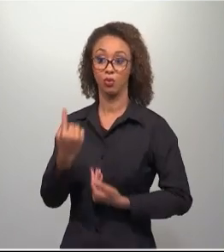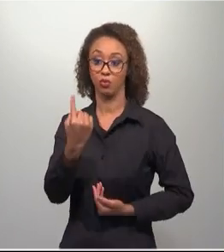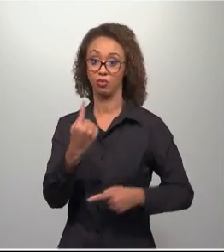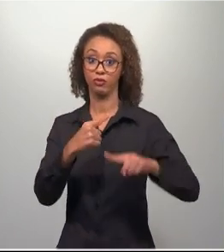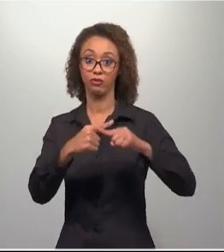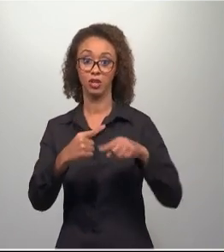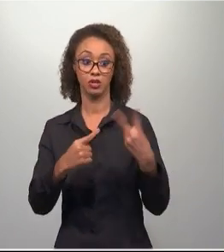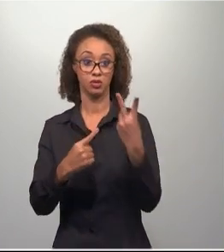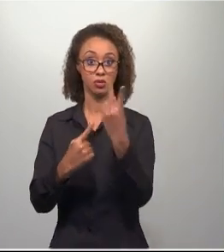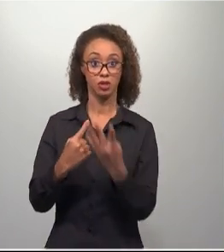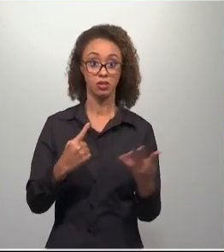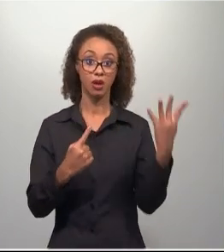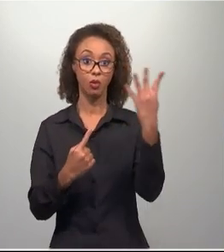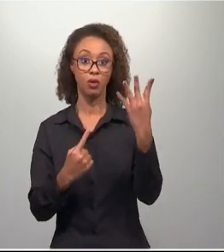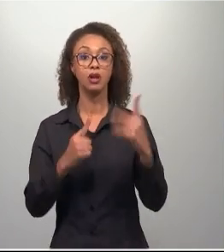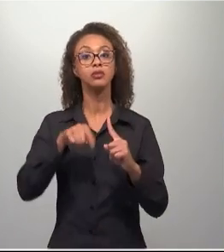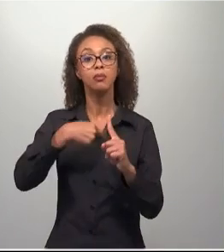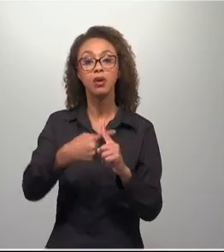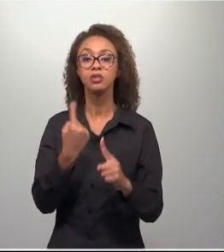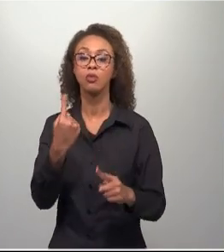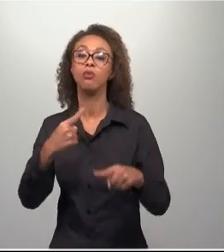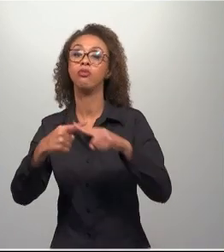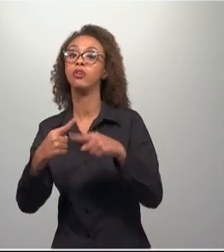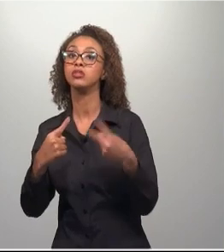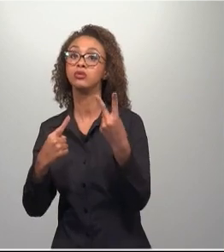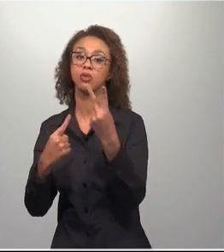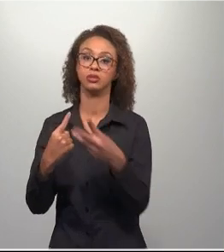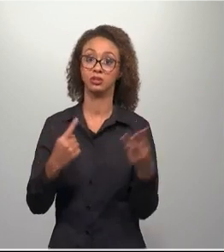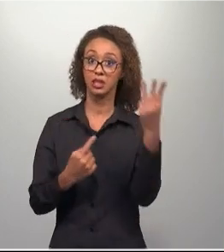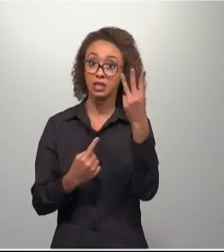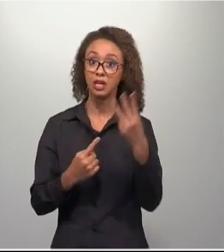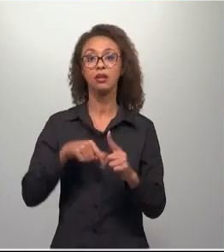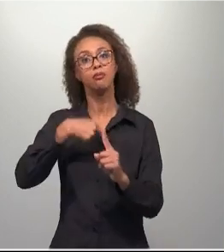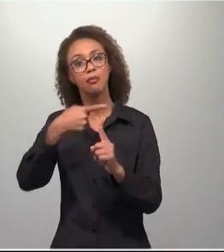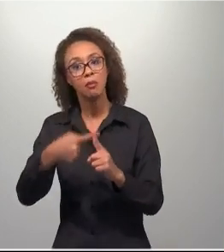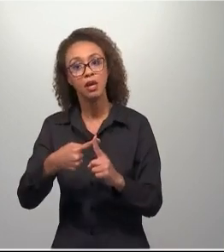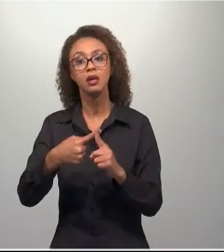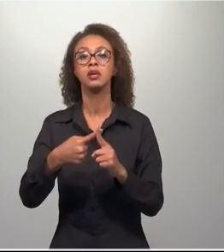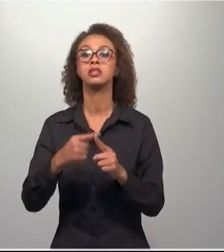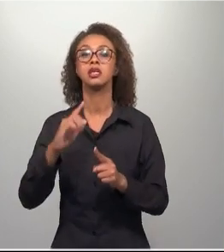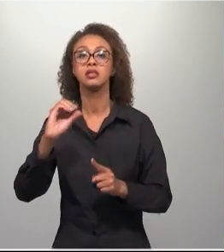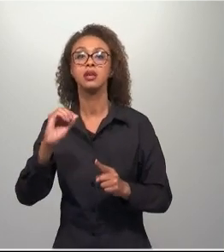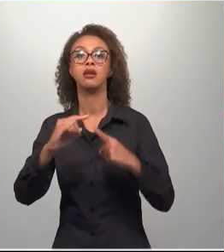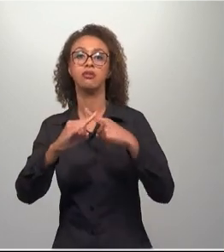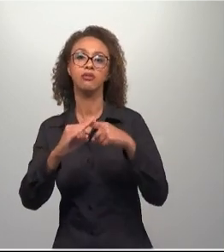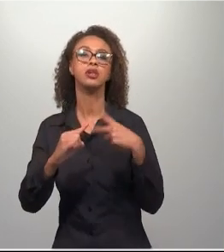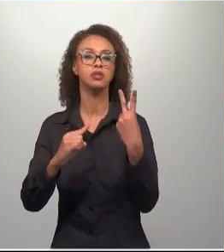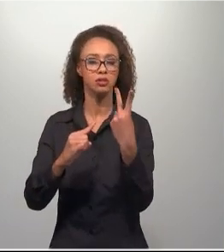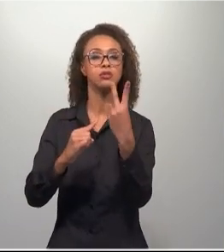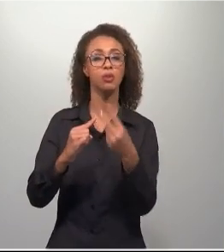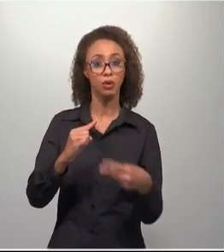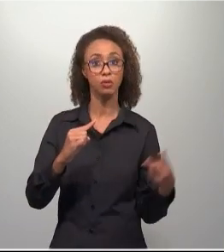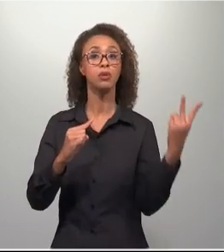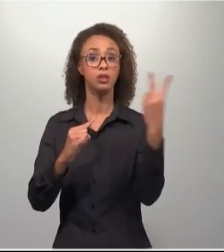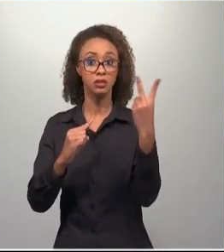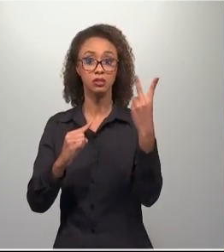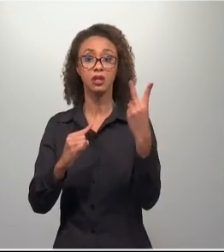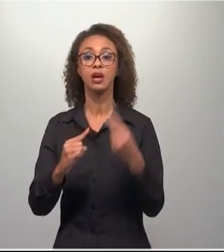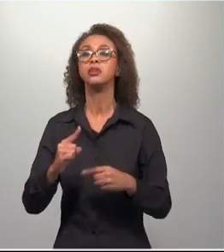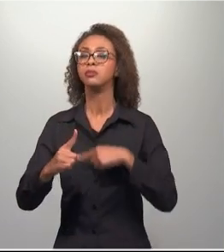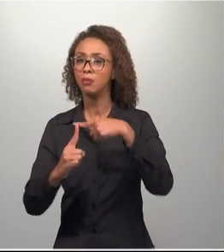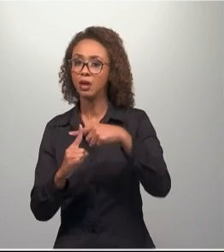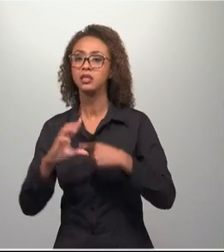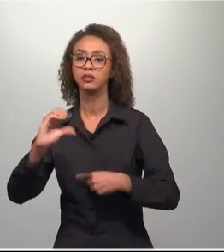quarta mais um vez dois e levado à 3ª mas 10 vezes 2 elevada ao quadrado